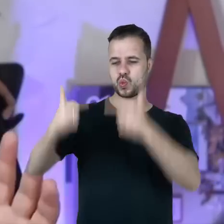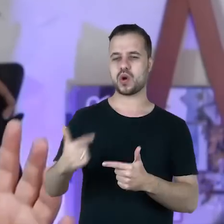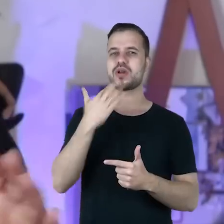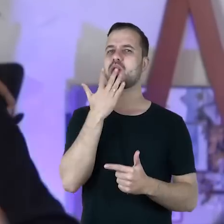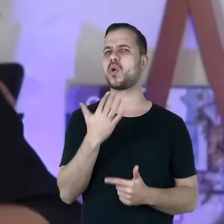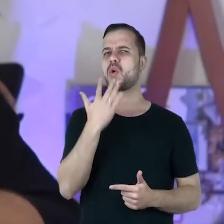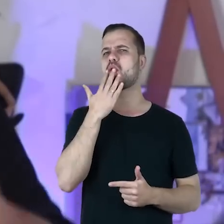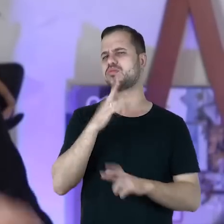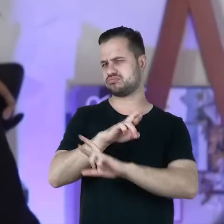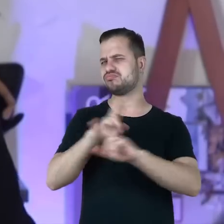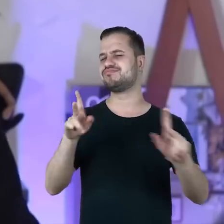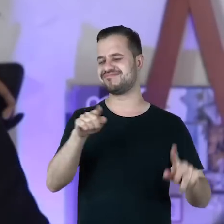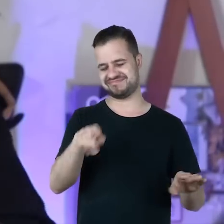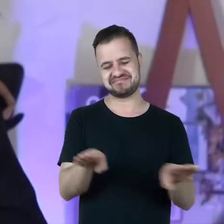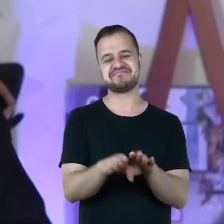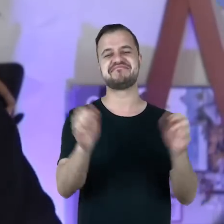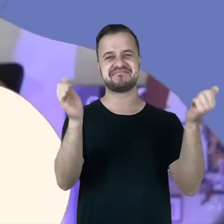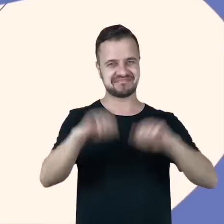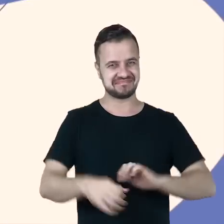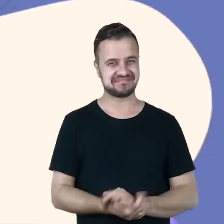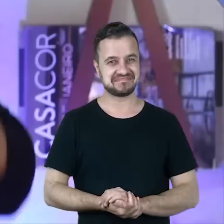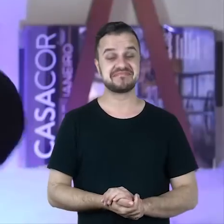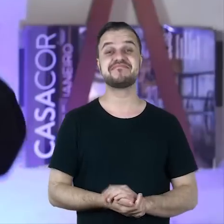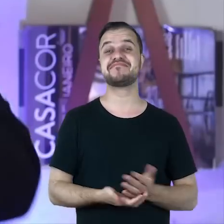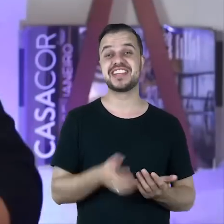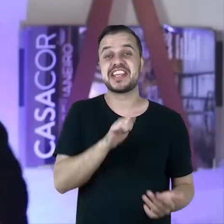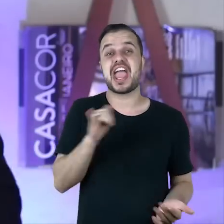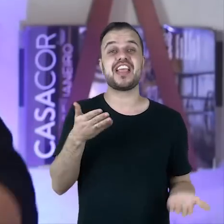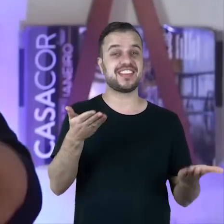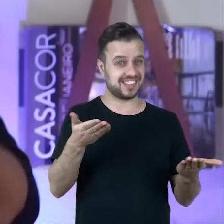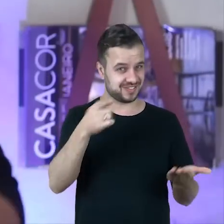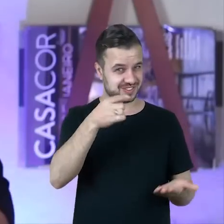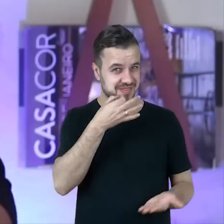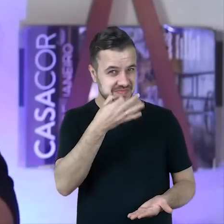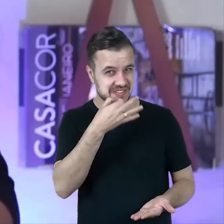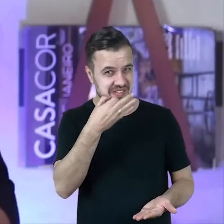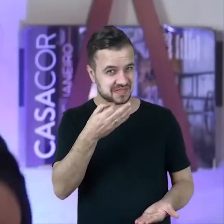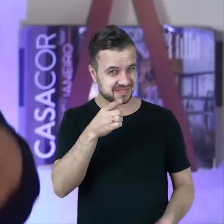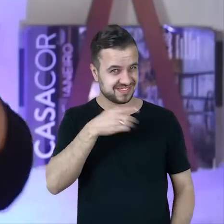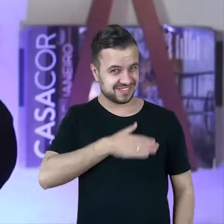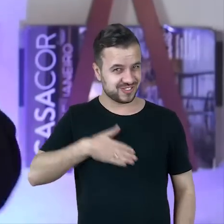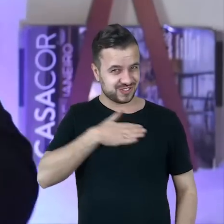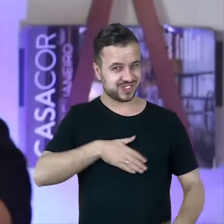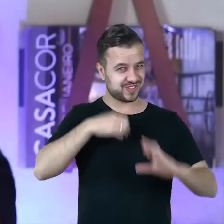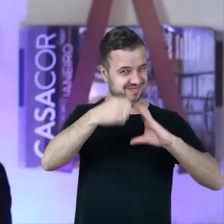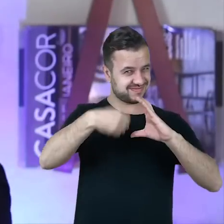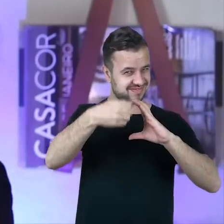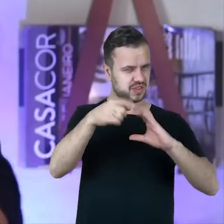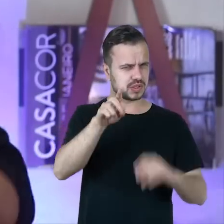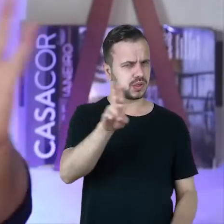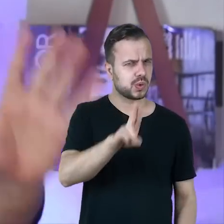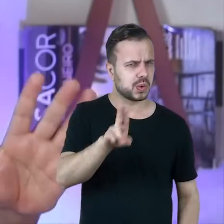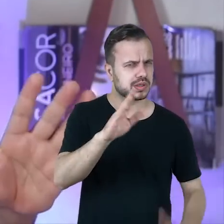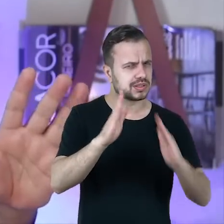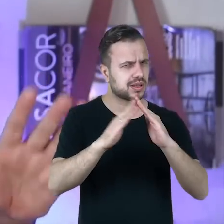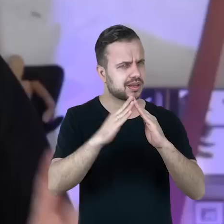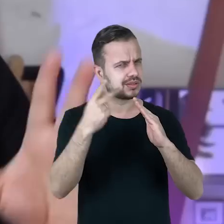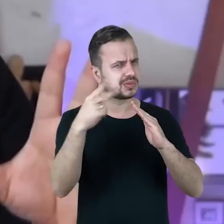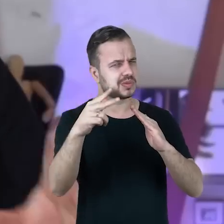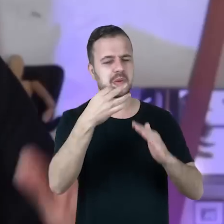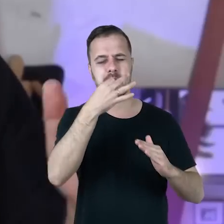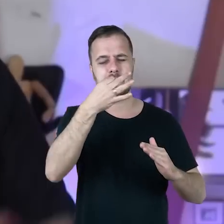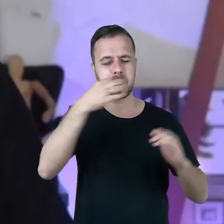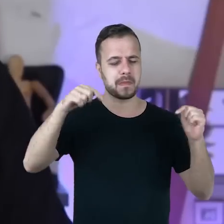cor chapada, que funcionaria também super bem. E aí, o que você achou das dicas desse vídeo? Você utiliza relógio de parede aí na sua casa?